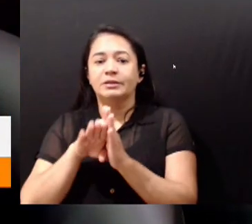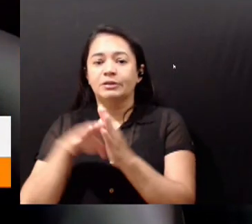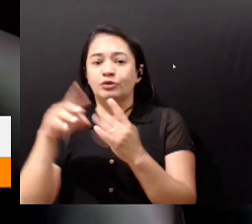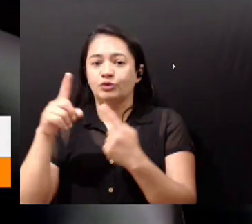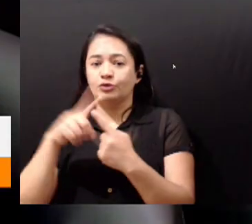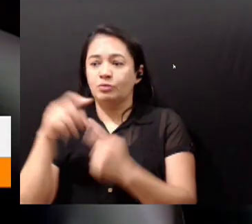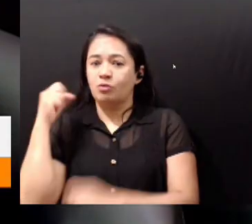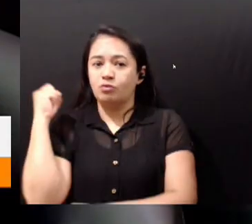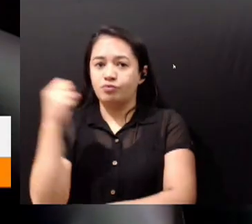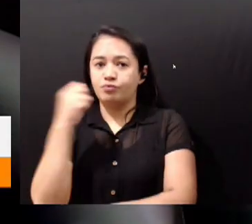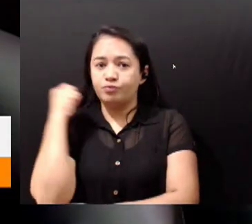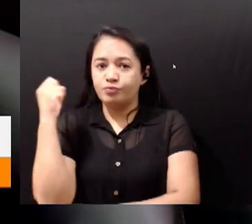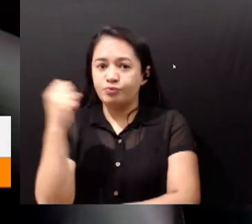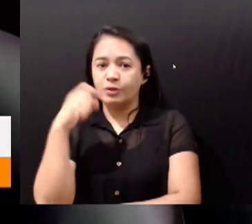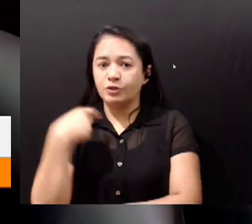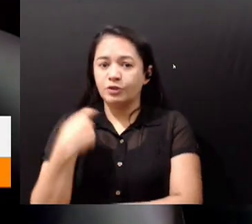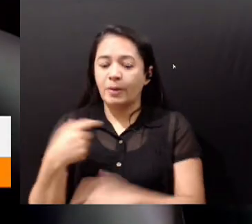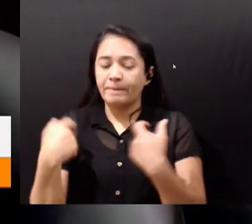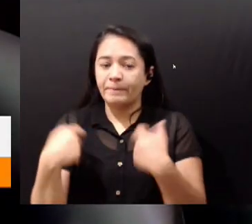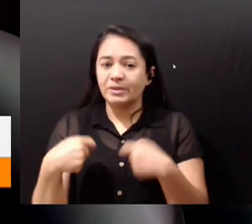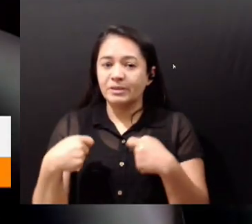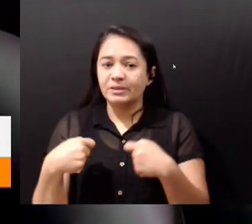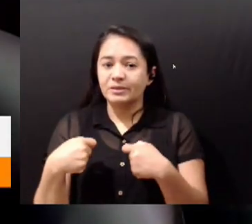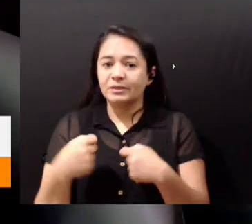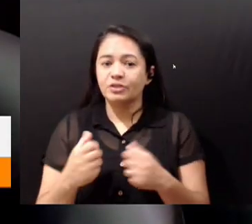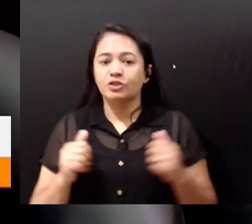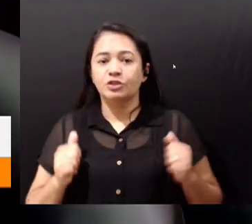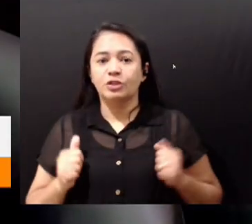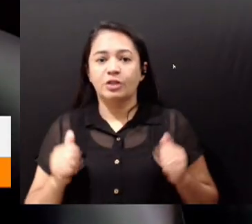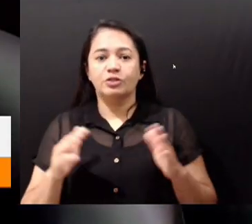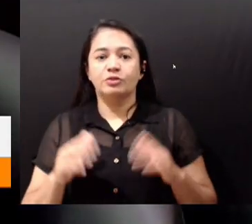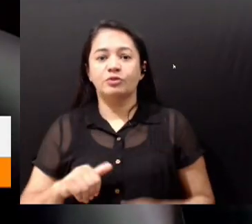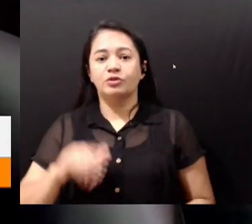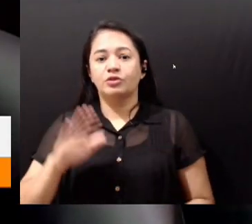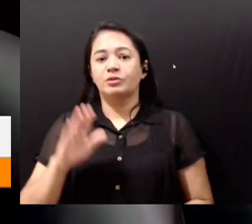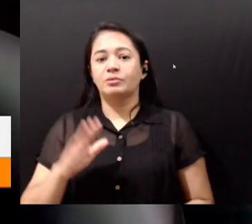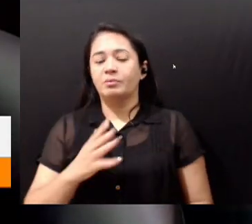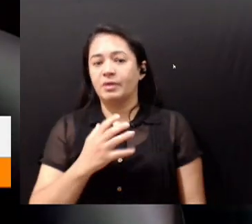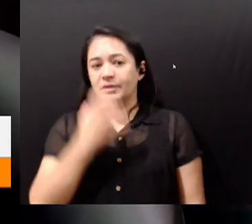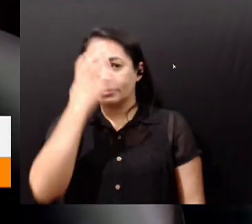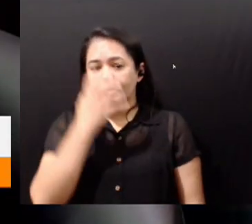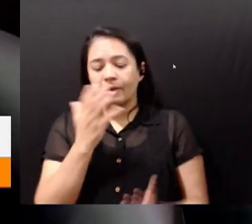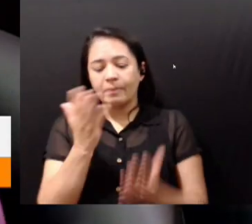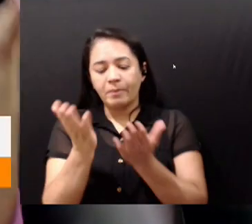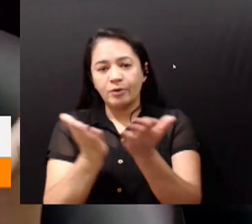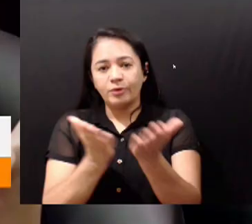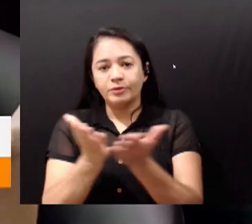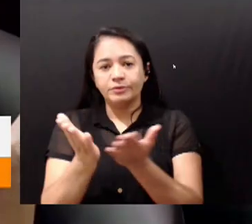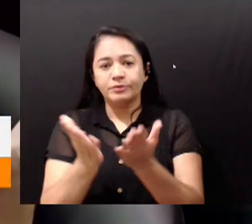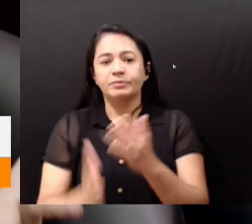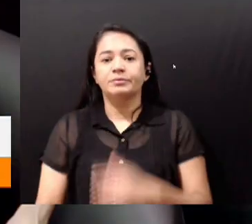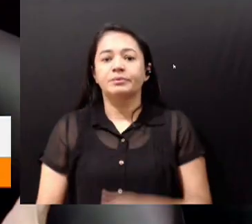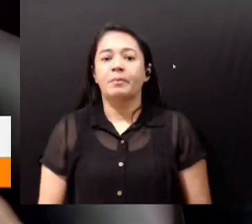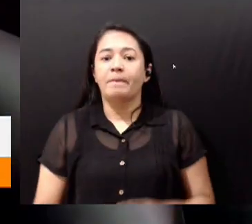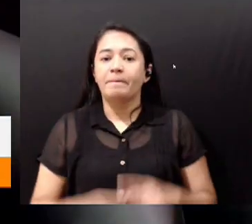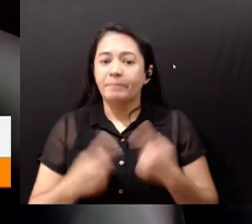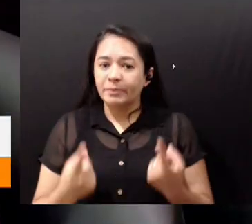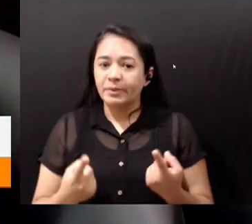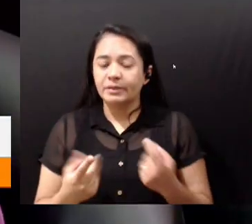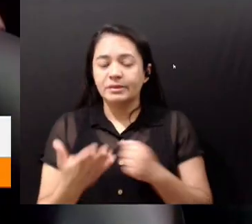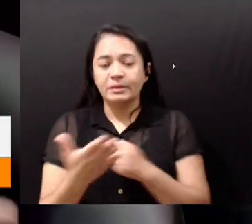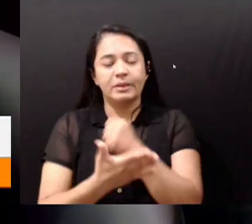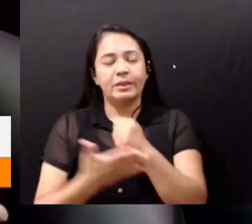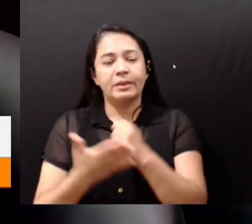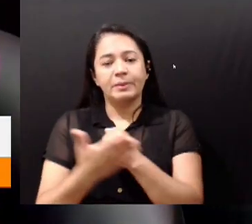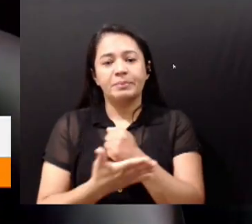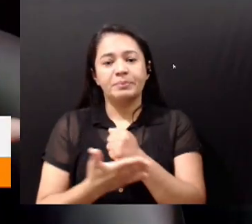vai precisar de medidas mais invasivas para o tratamento dessa paciente. Mas, basicamente, como já